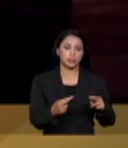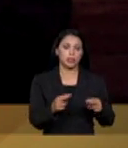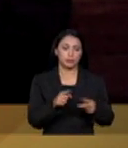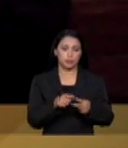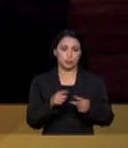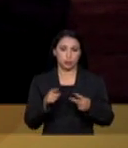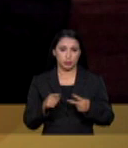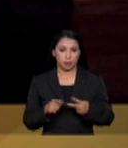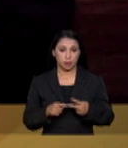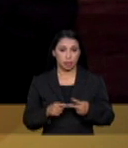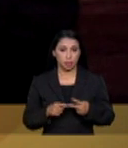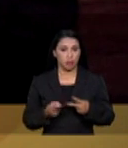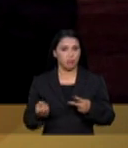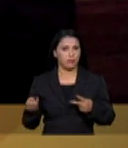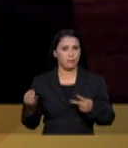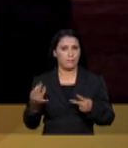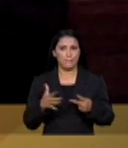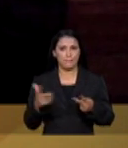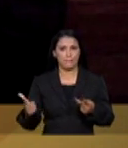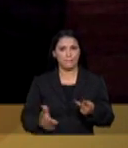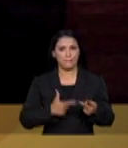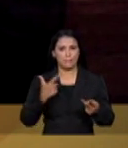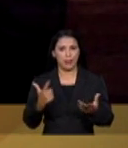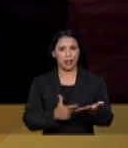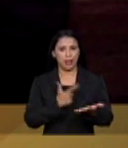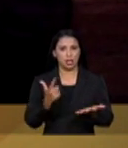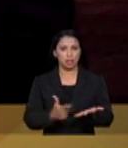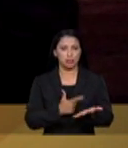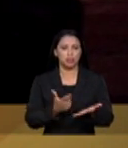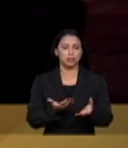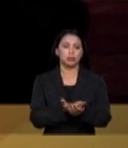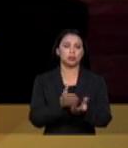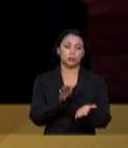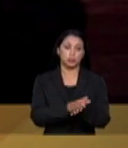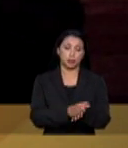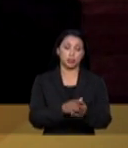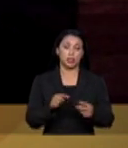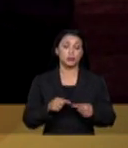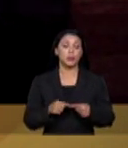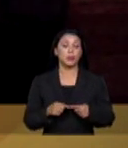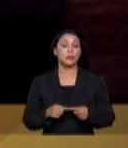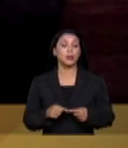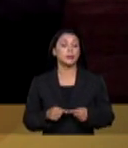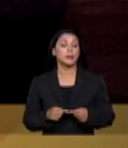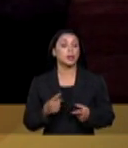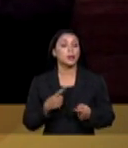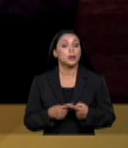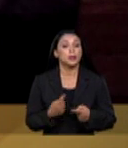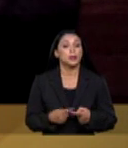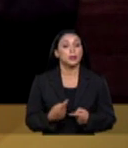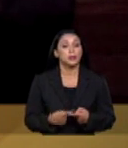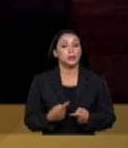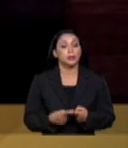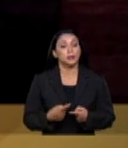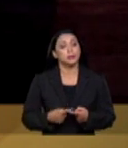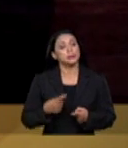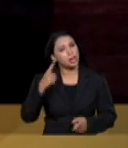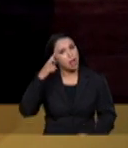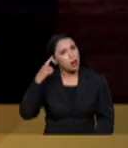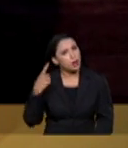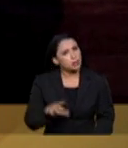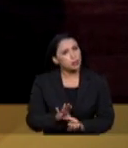lembra inúmeras páginas do processo de carro em primeiro lugar porque ordenamento